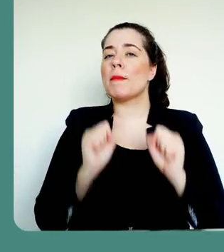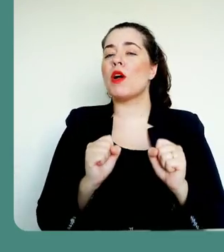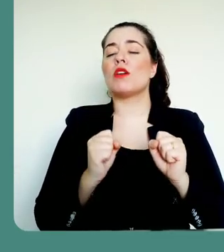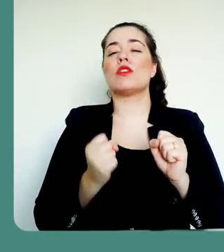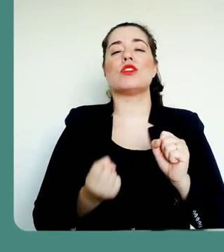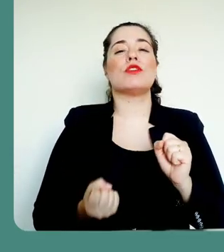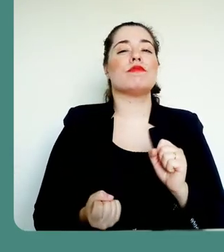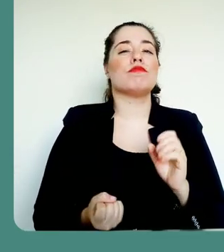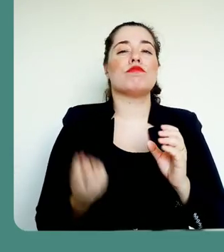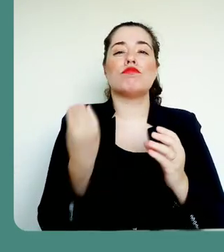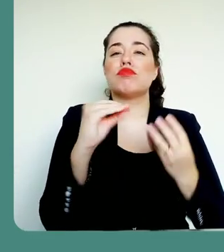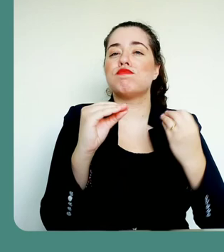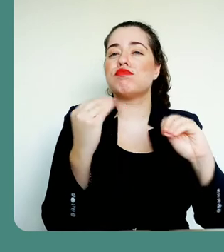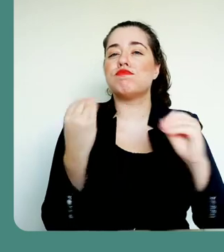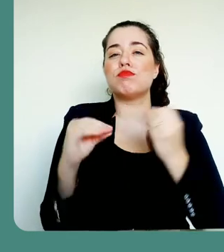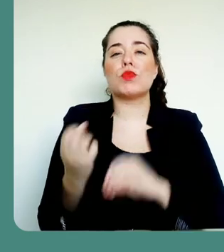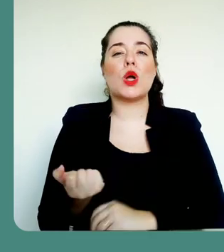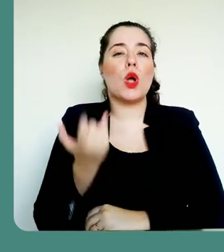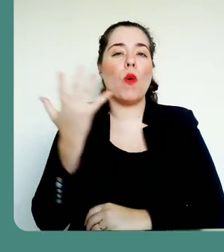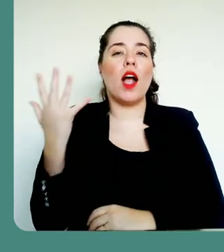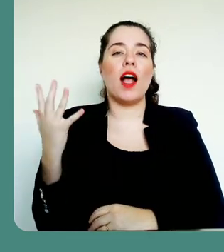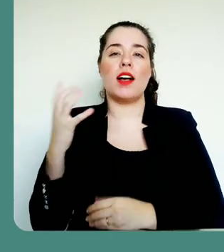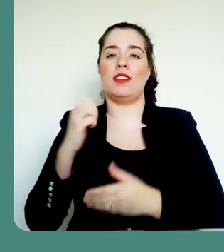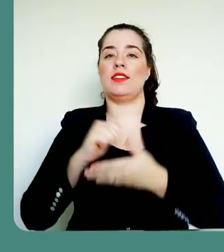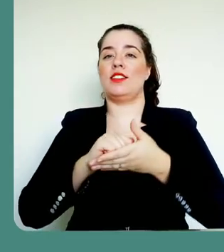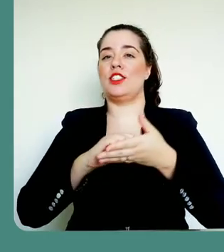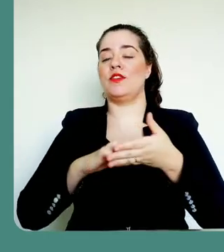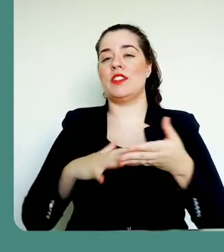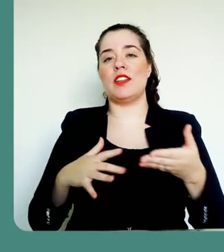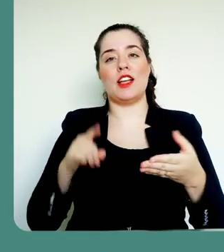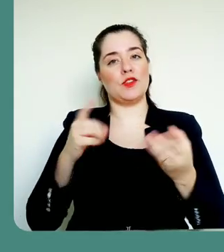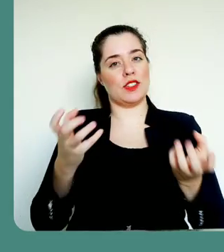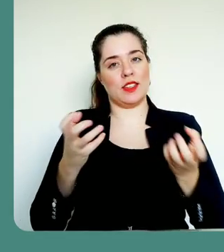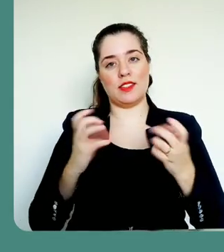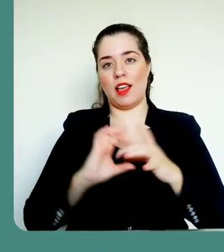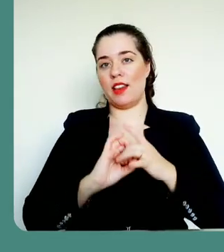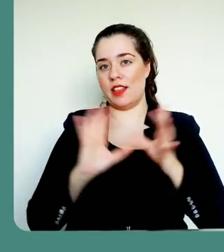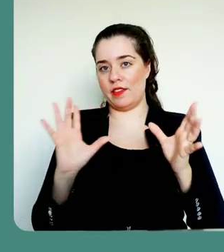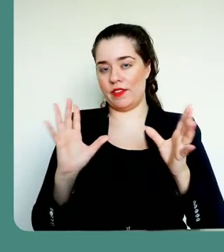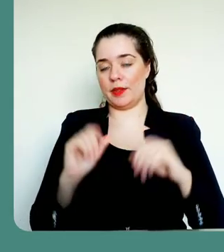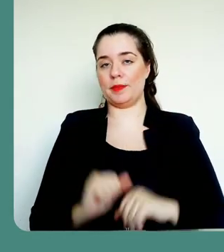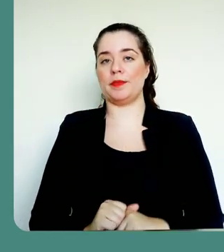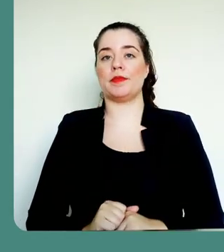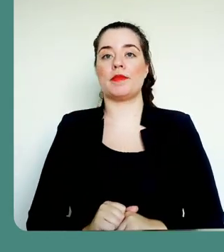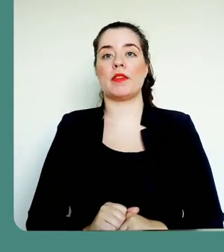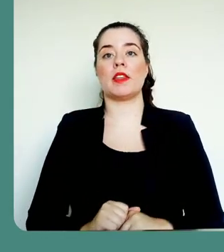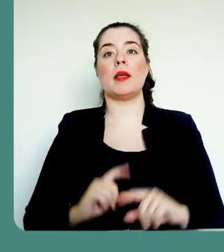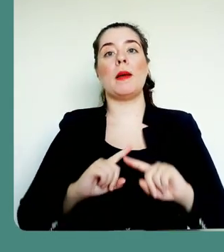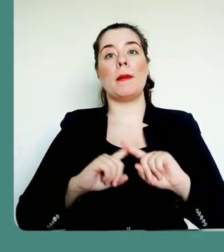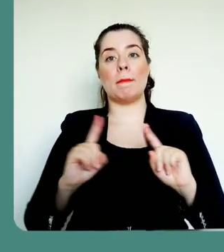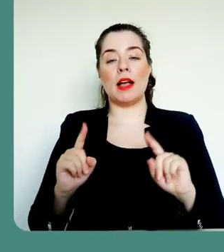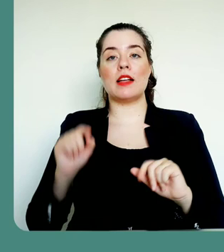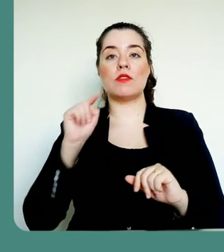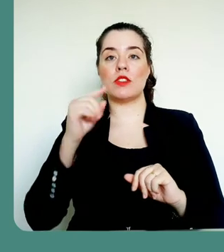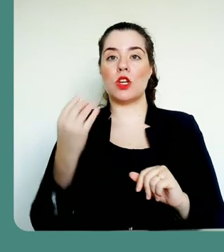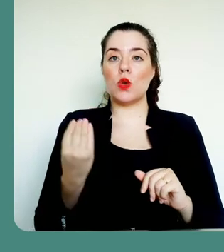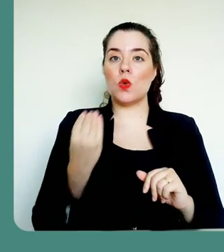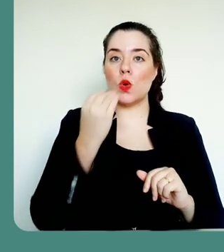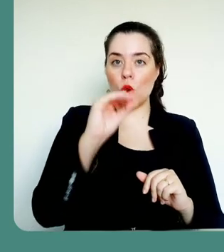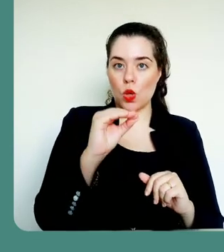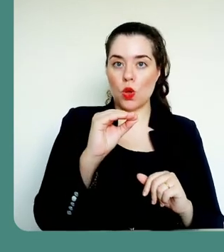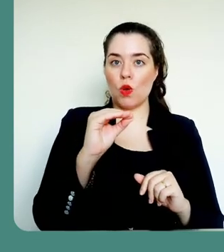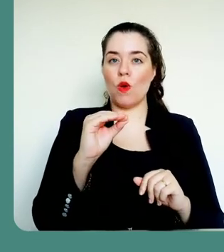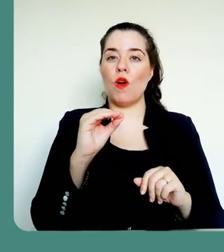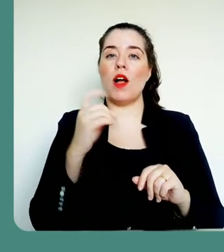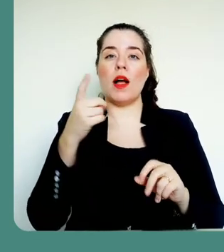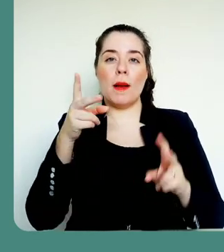Você pode adicionar quantas atividades interativas que você quiser no seu vídeo. Uma vez que você adicionou, os tempos